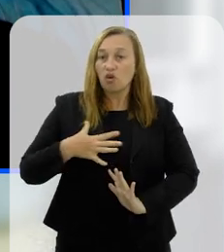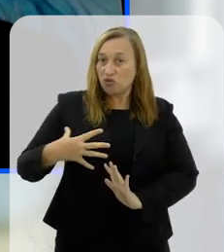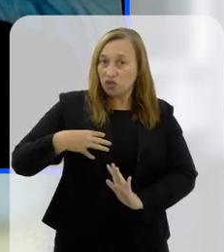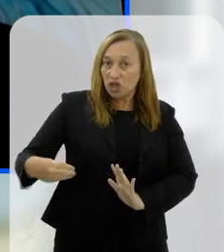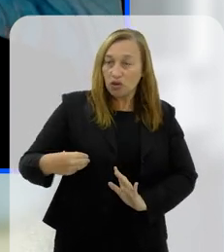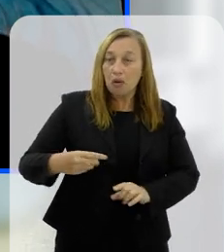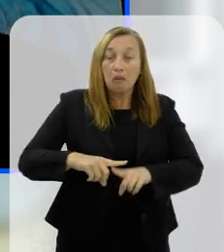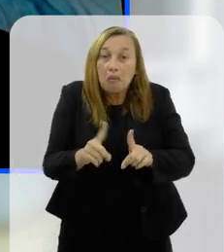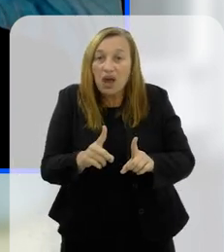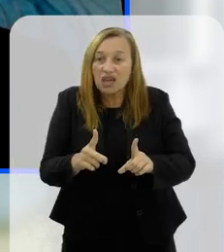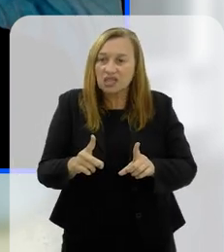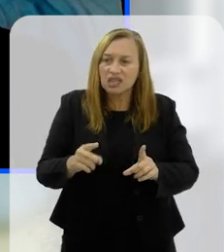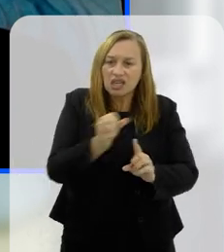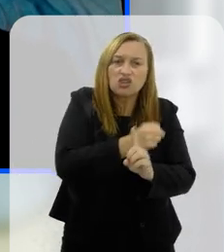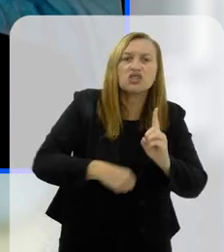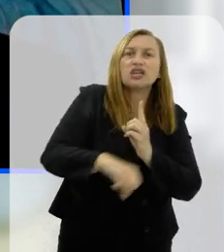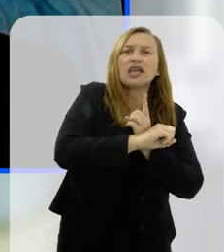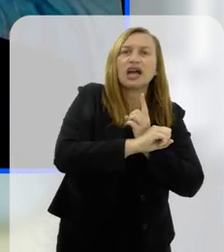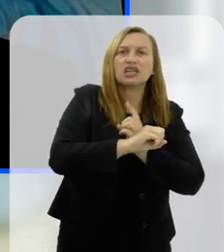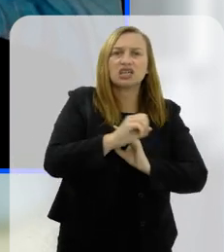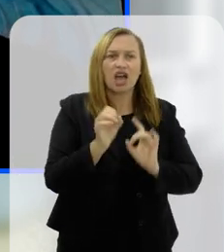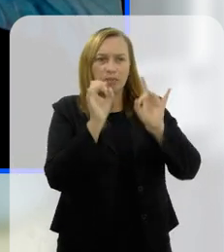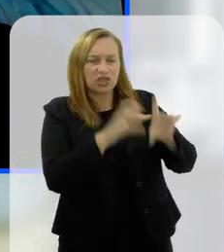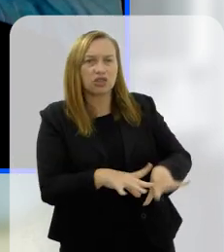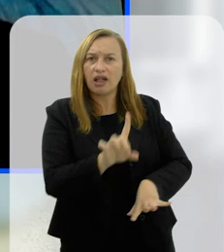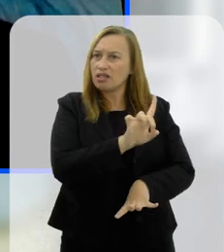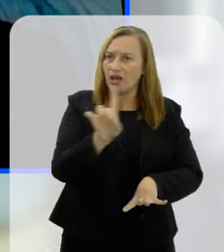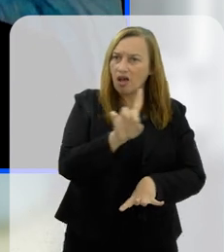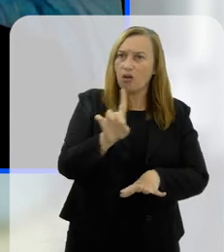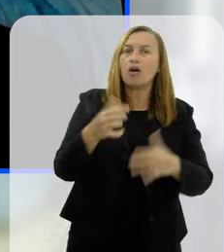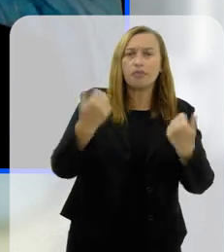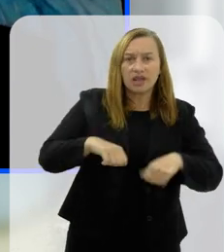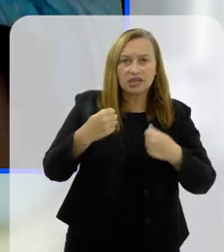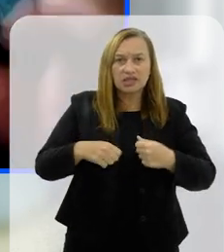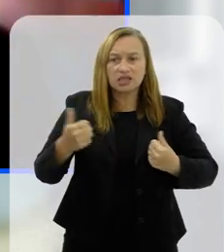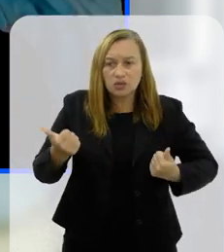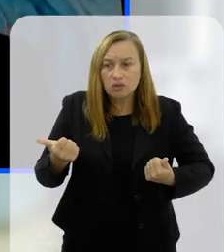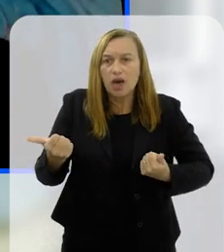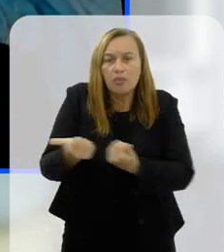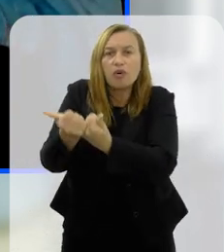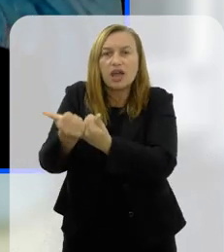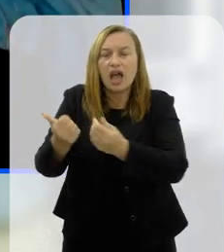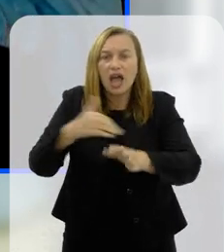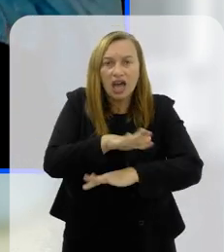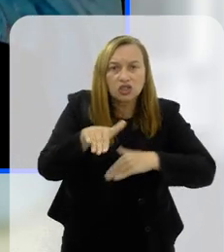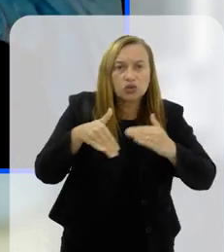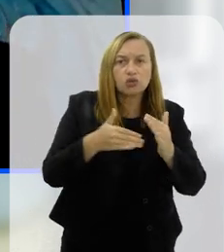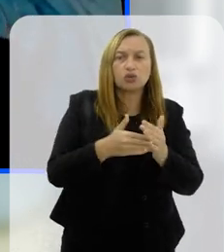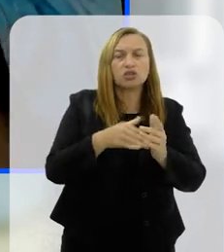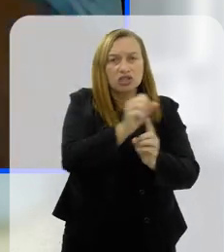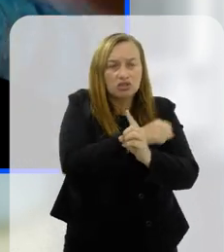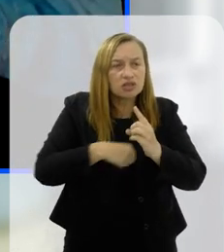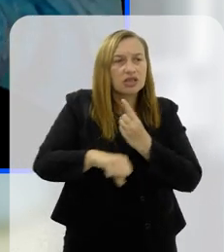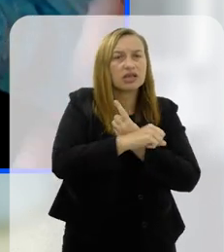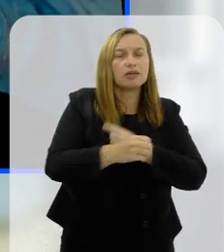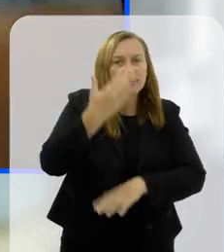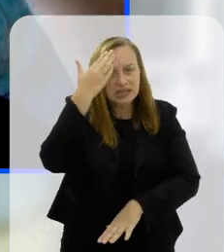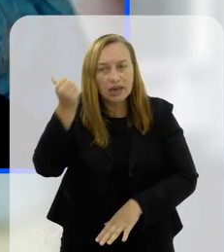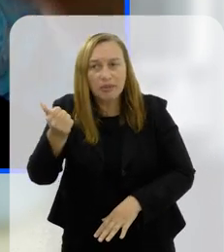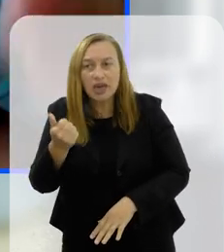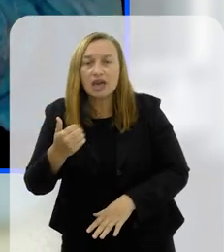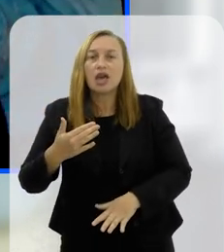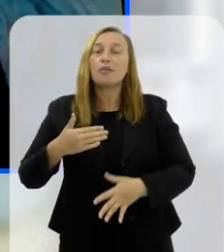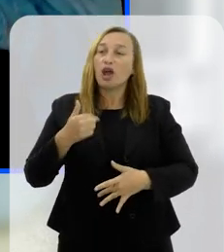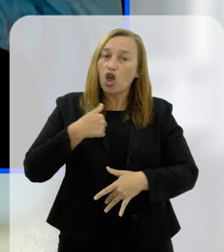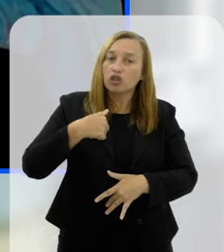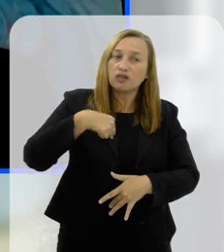aquartelar ele eu vou deixar ele trancar dentro de casa eu tenho que preparar toda a sociedade para receber o meu filho todo mundo saber quando